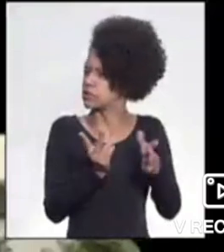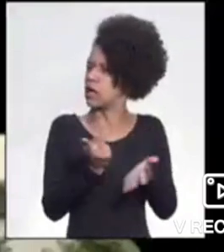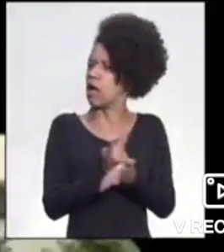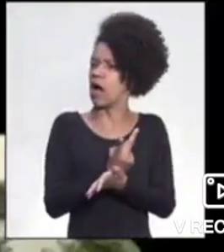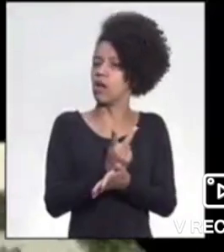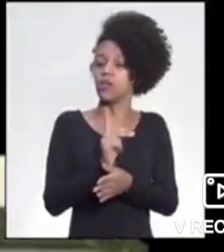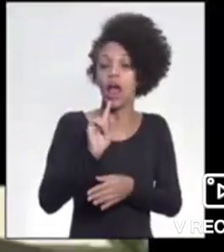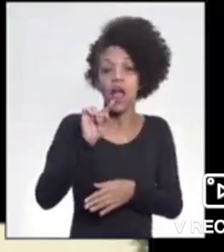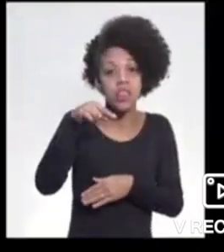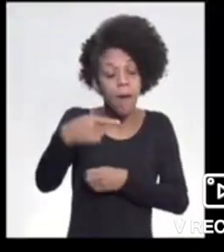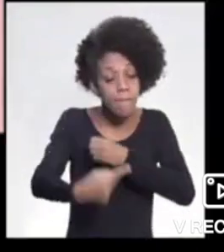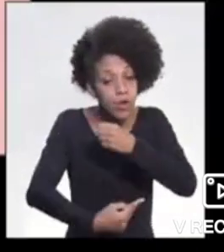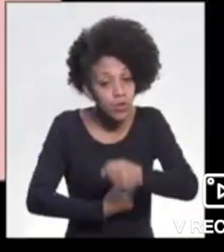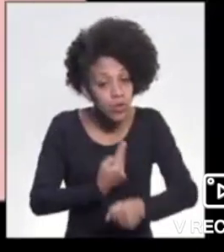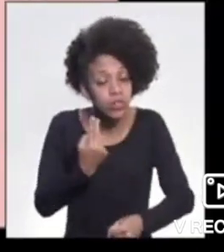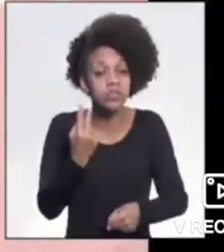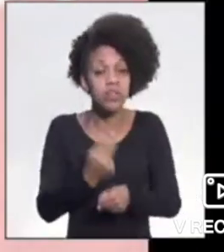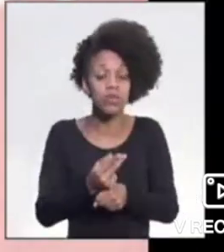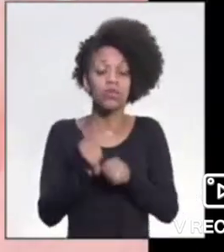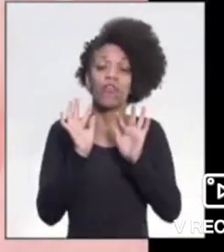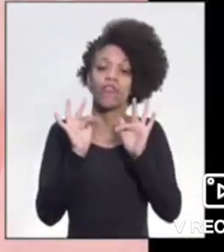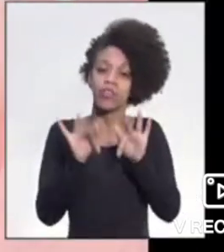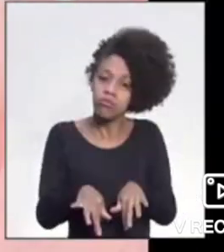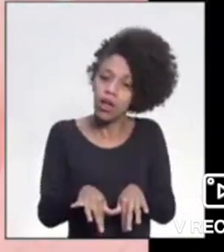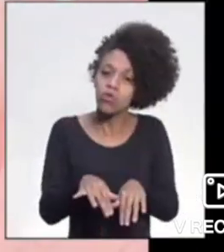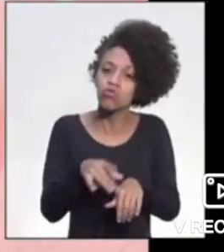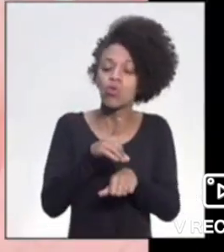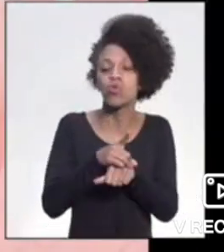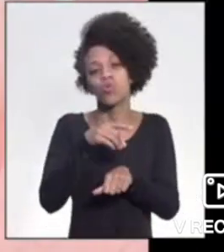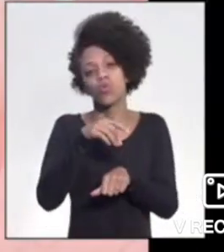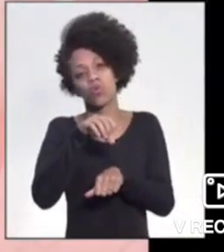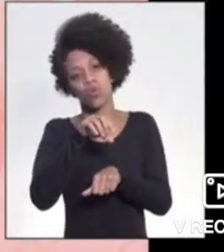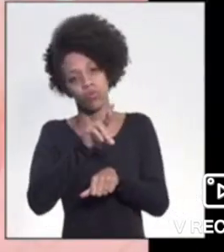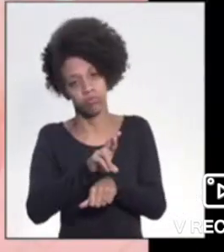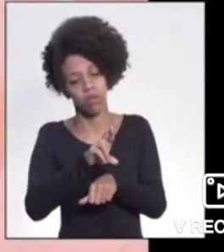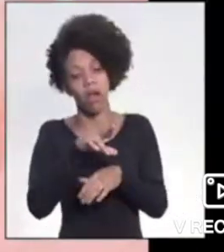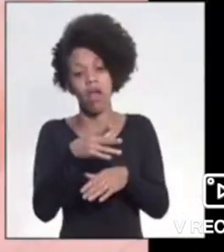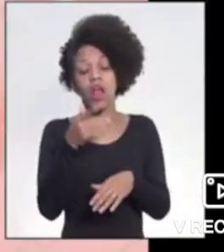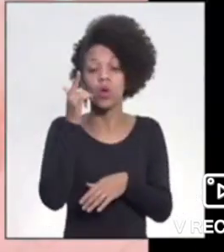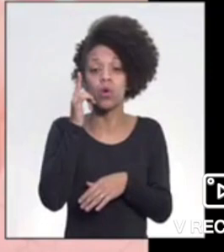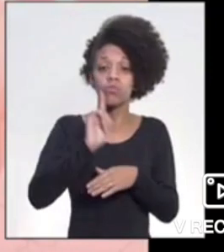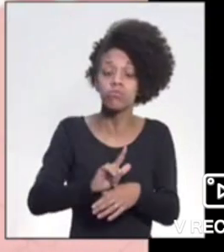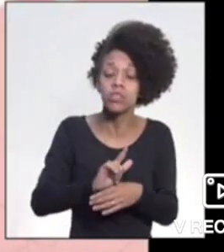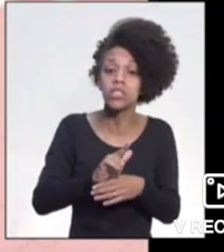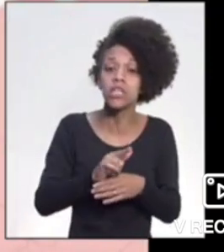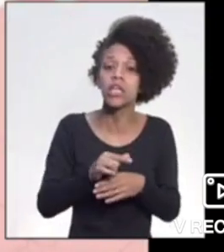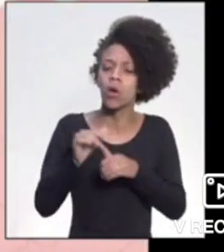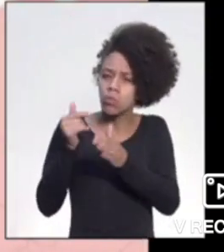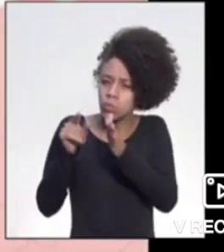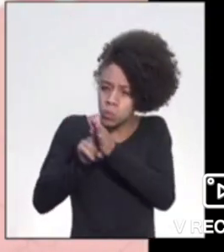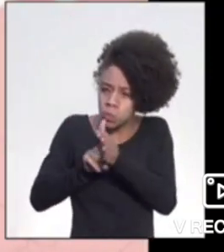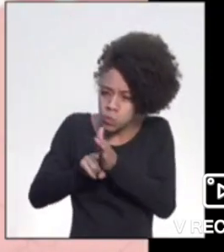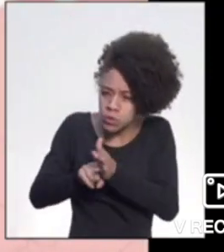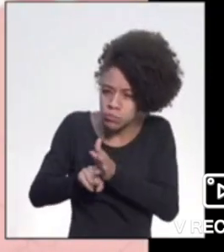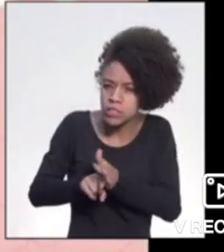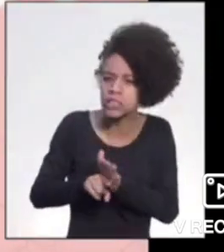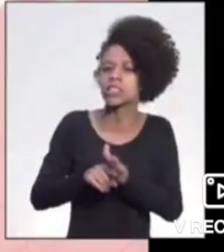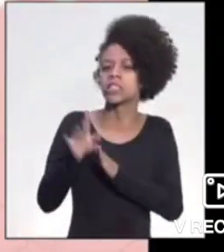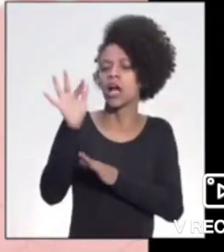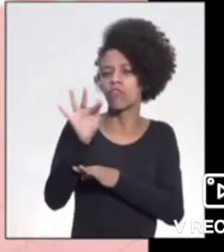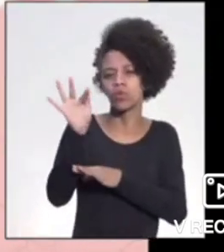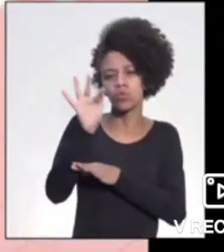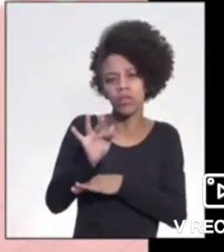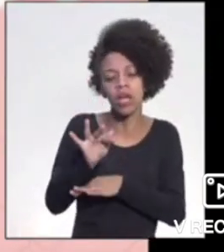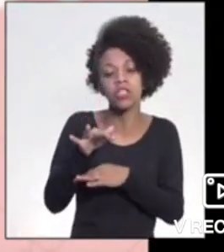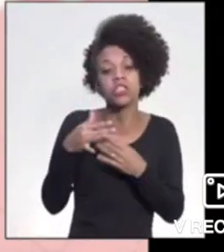anos depois, em 1911, após concluir seu doutorado, ele conseguiu uma bolsa de estudos que o levou à Universidade de Cambridge, com o objetivo de